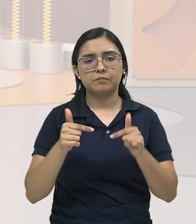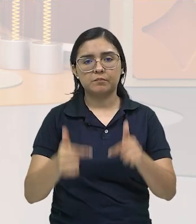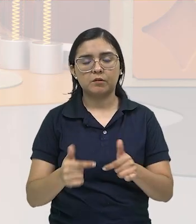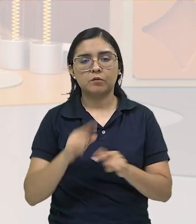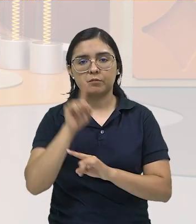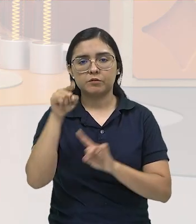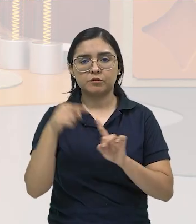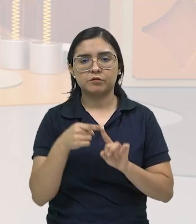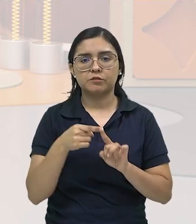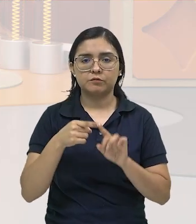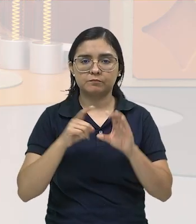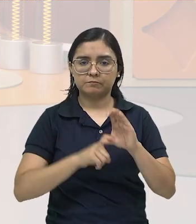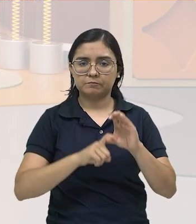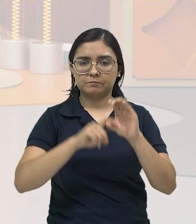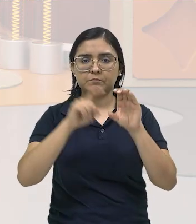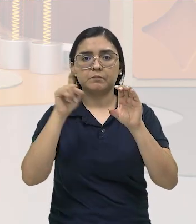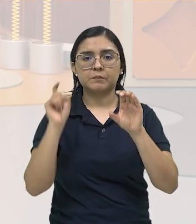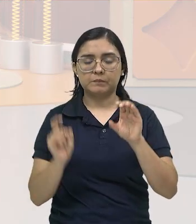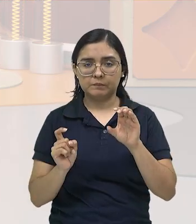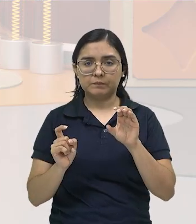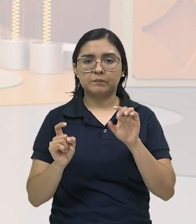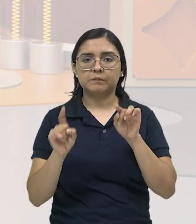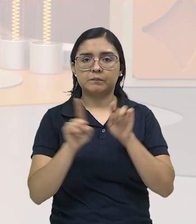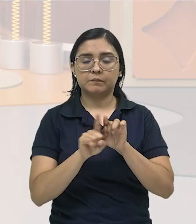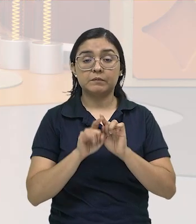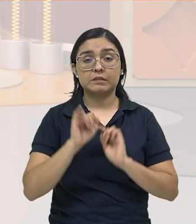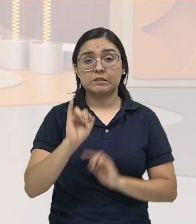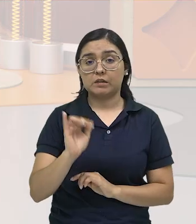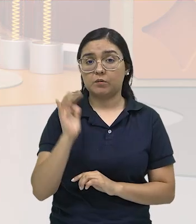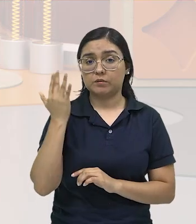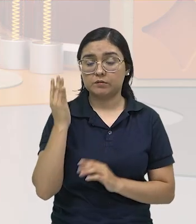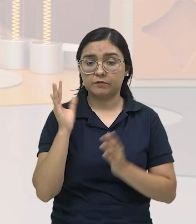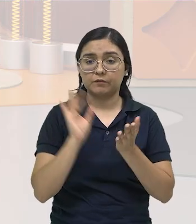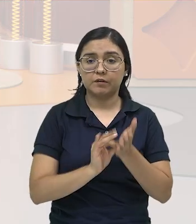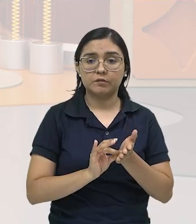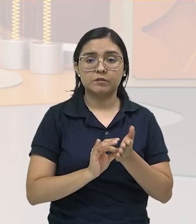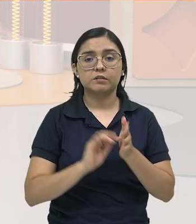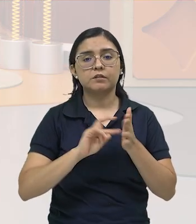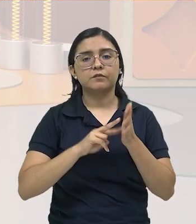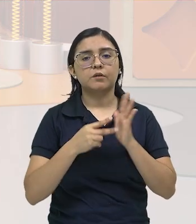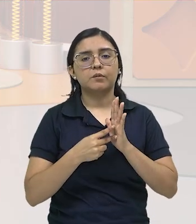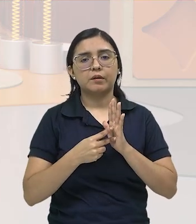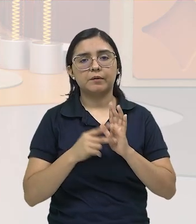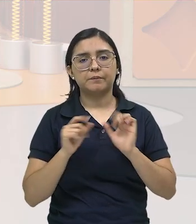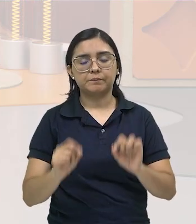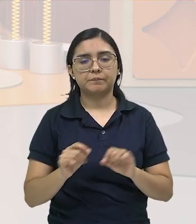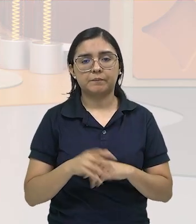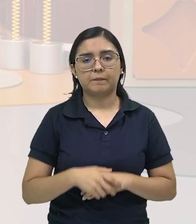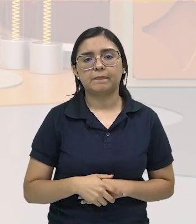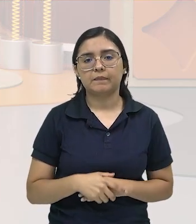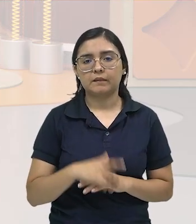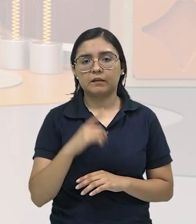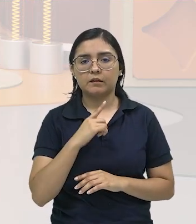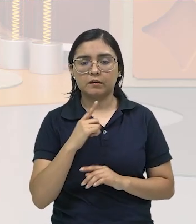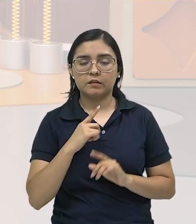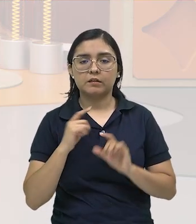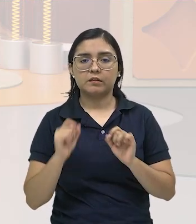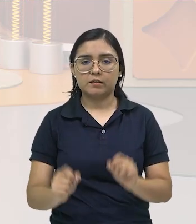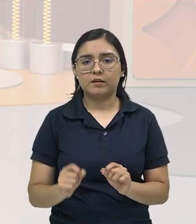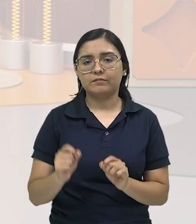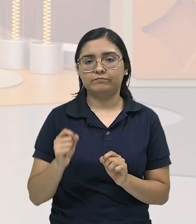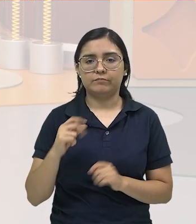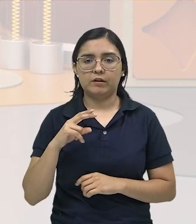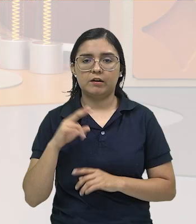né? Decretar a República de Pernambuco. Se isso acontecesse, significava dizer que a influência portuguesa